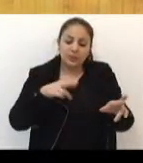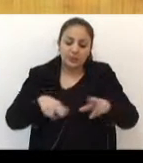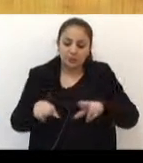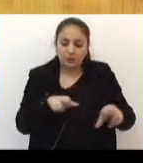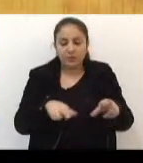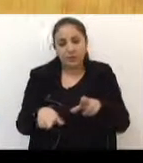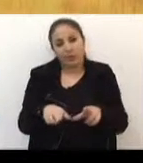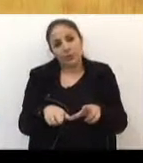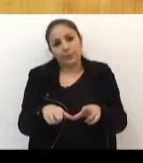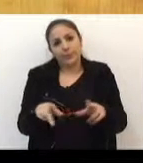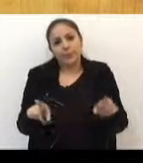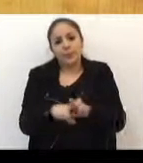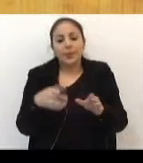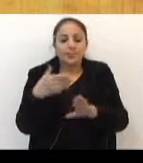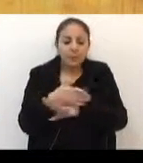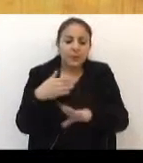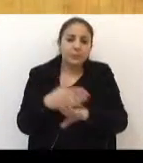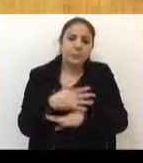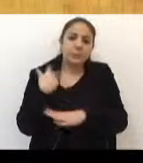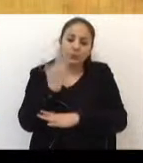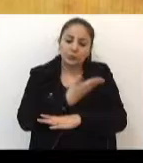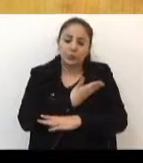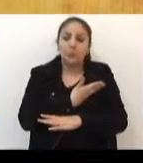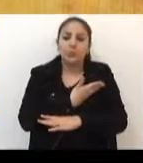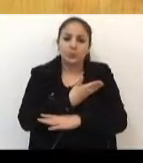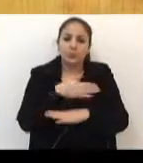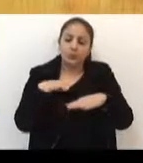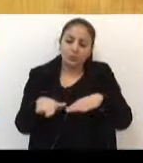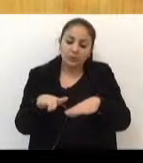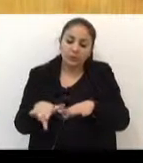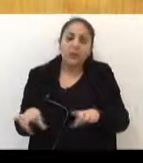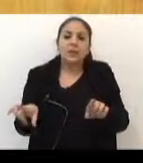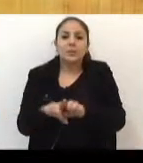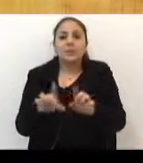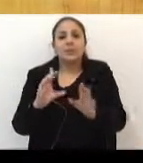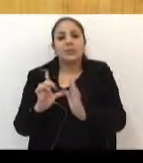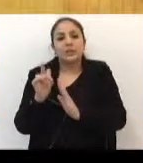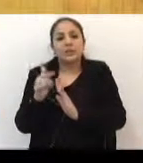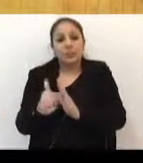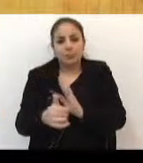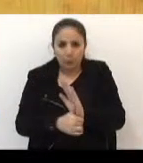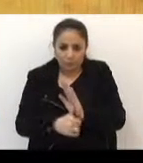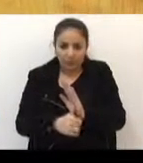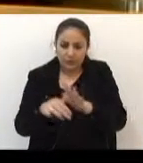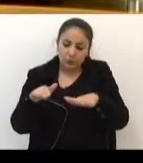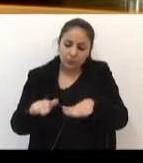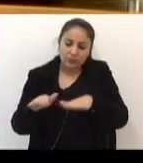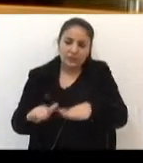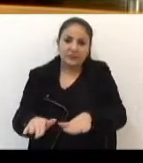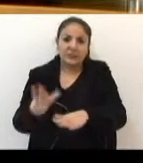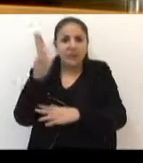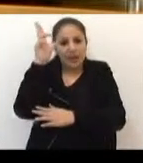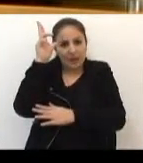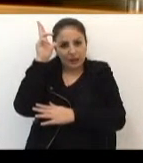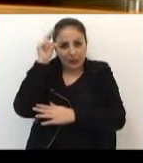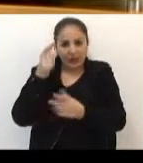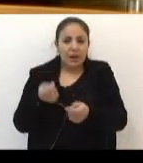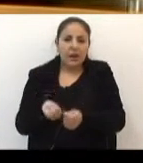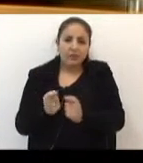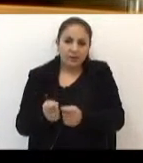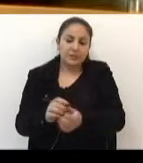né, participar do nosso desfile e também depois o desfile das cavalarias. Por mais que esse ano seja um